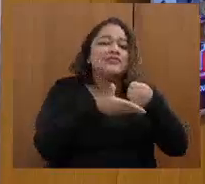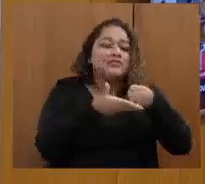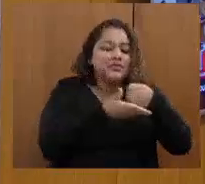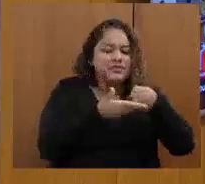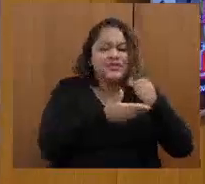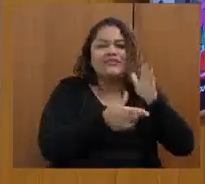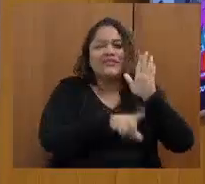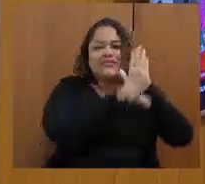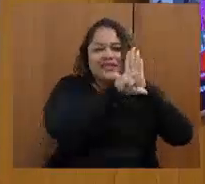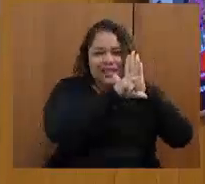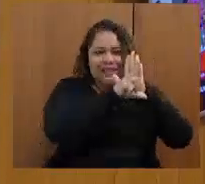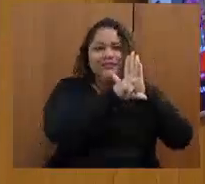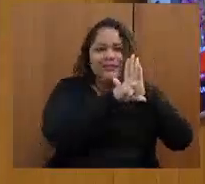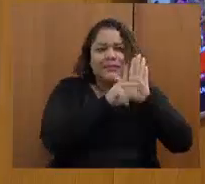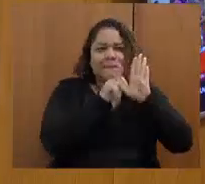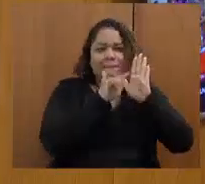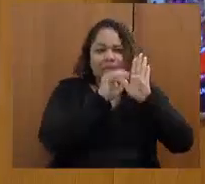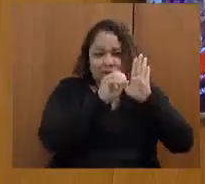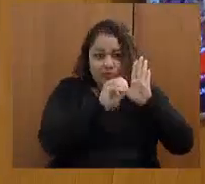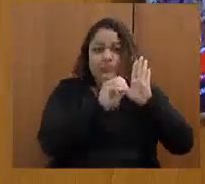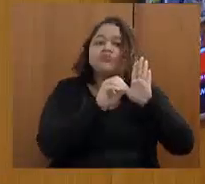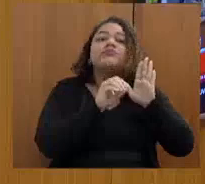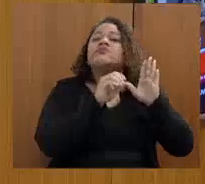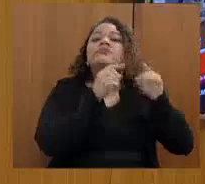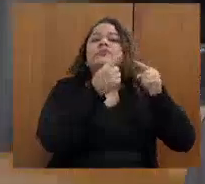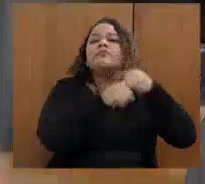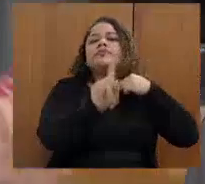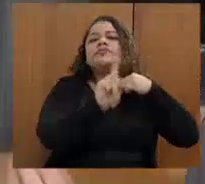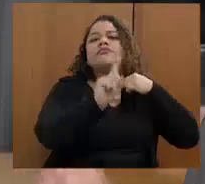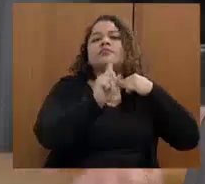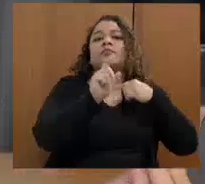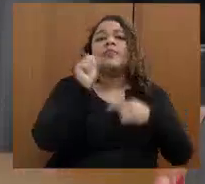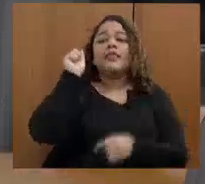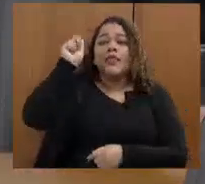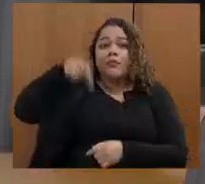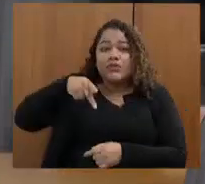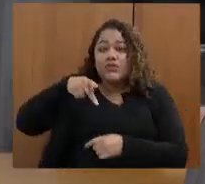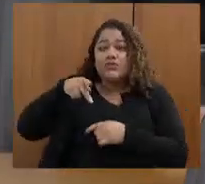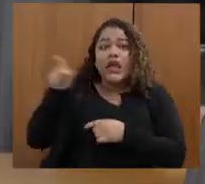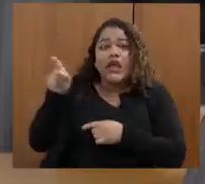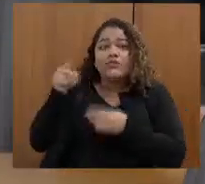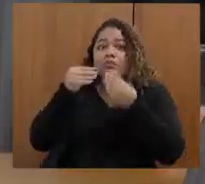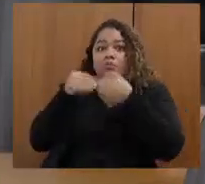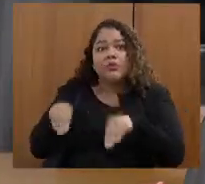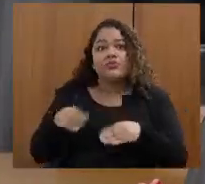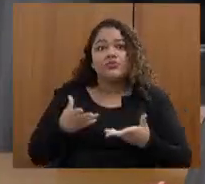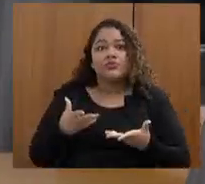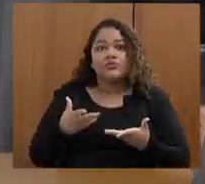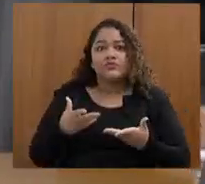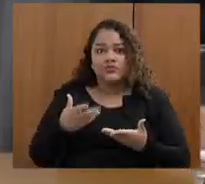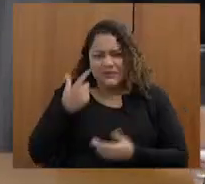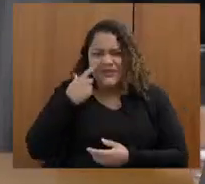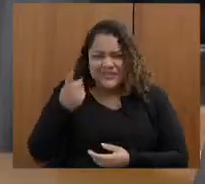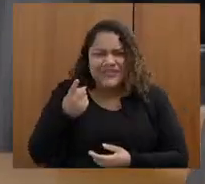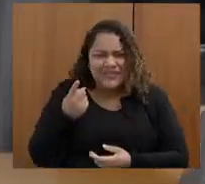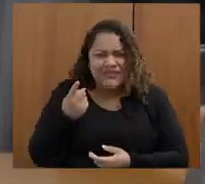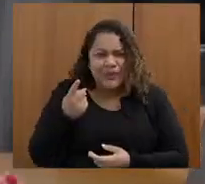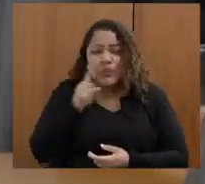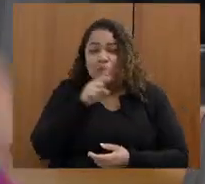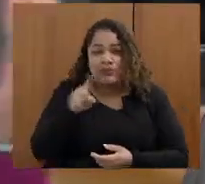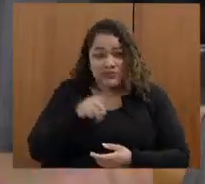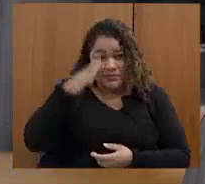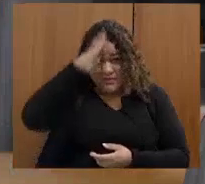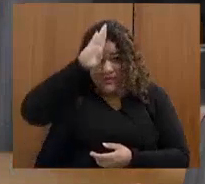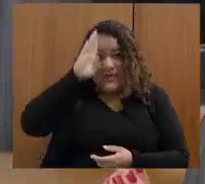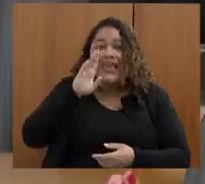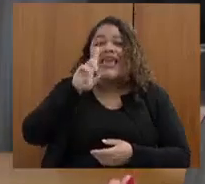tem consequências para todo mundo que aposentado com paridade a gente não viu agora o que que o governo Zema fez com as leis Minas Caixa a gente